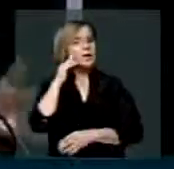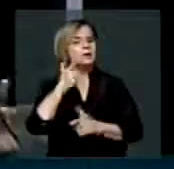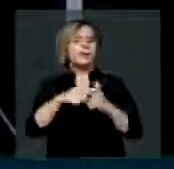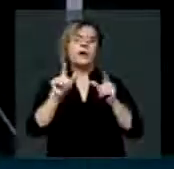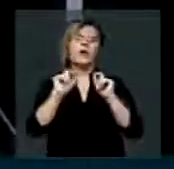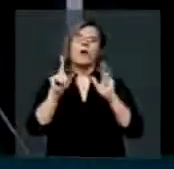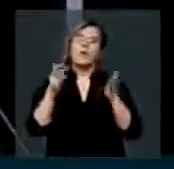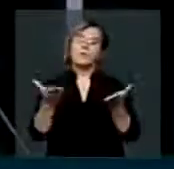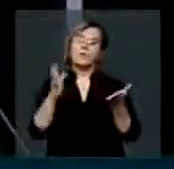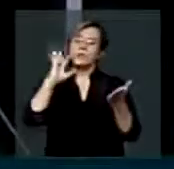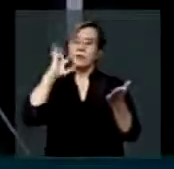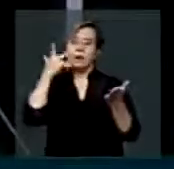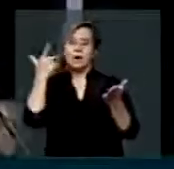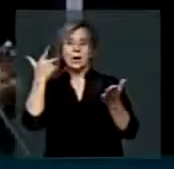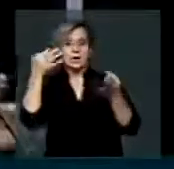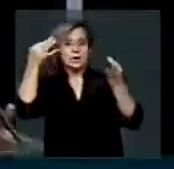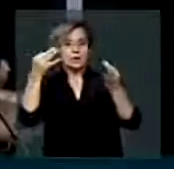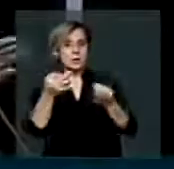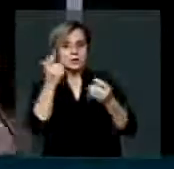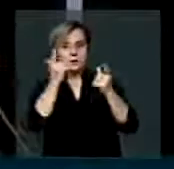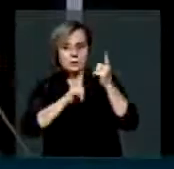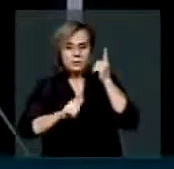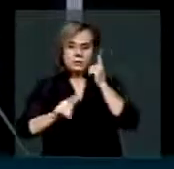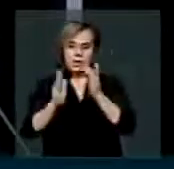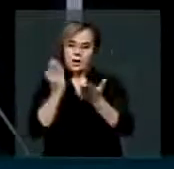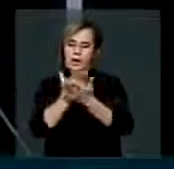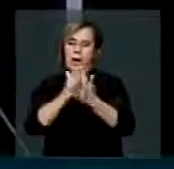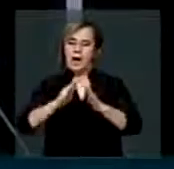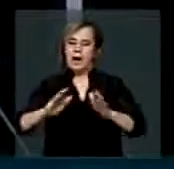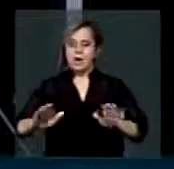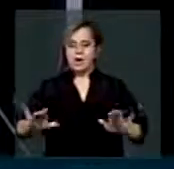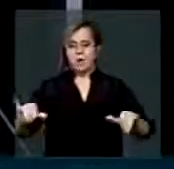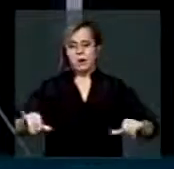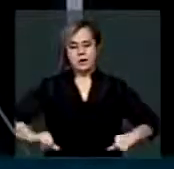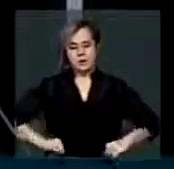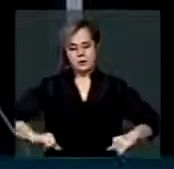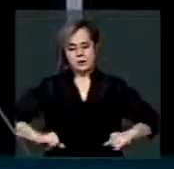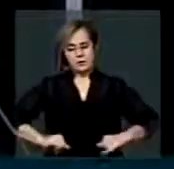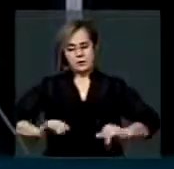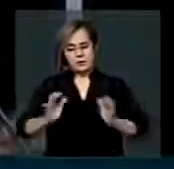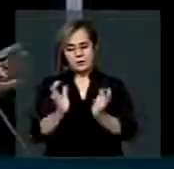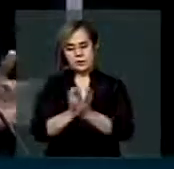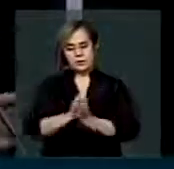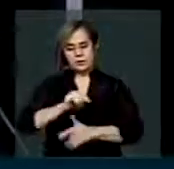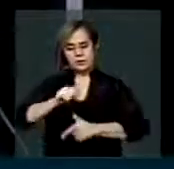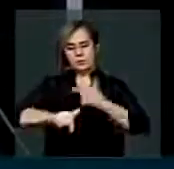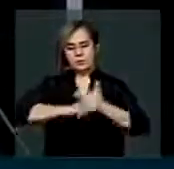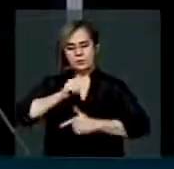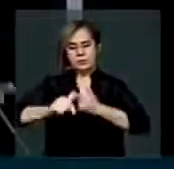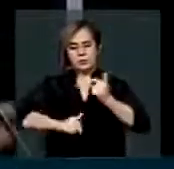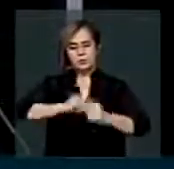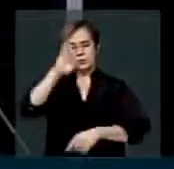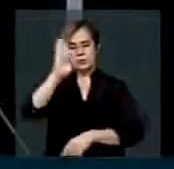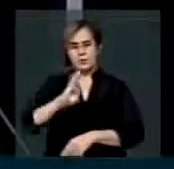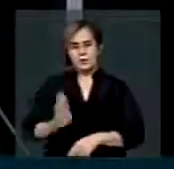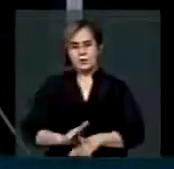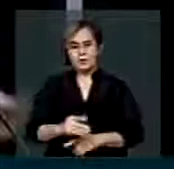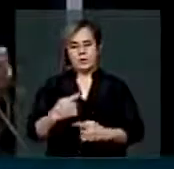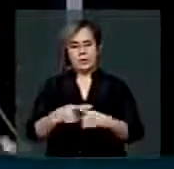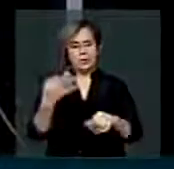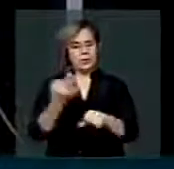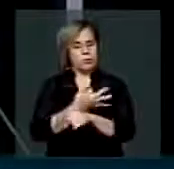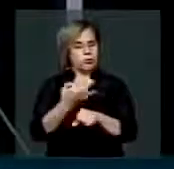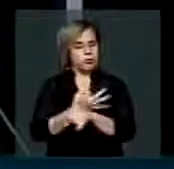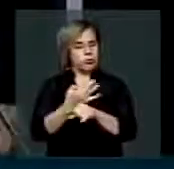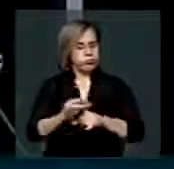e adote providências para a gente pôr um fim no sofrimento desses brasileiros que não aguentam mais o sofrimento,